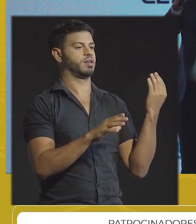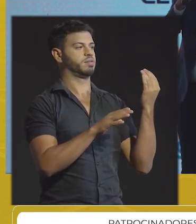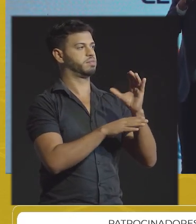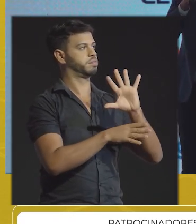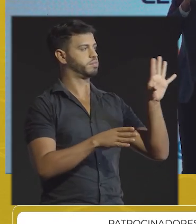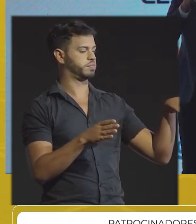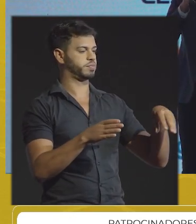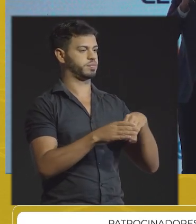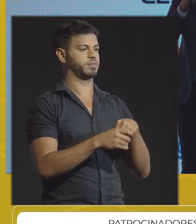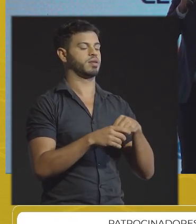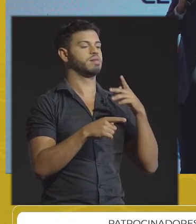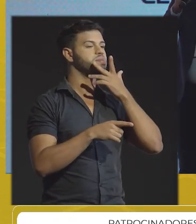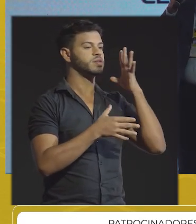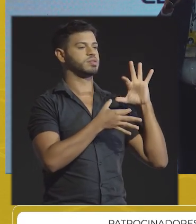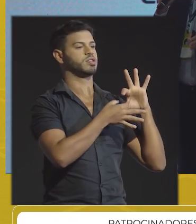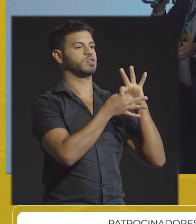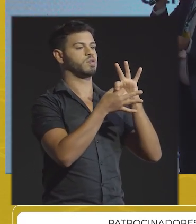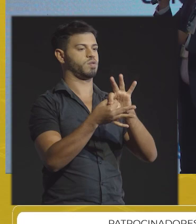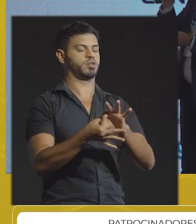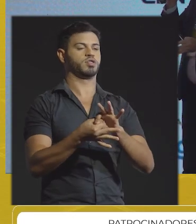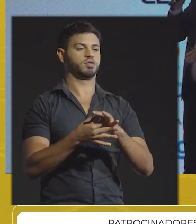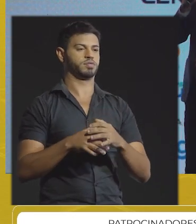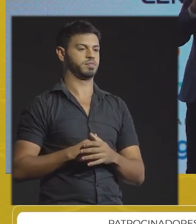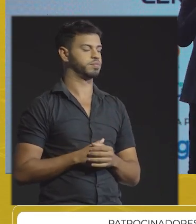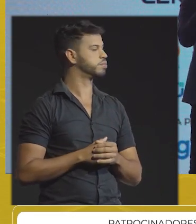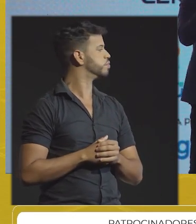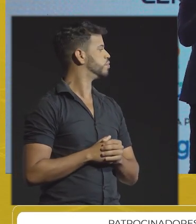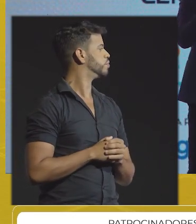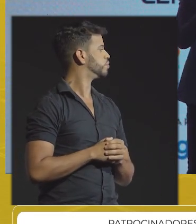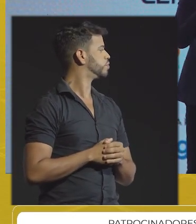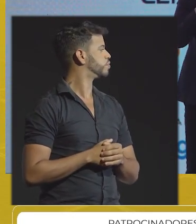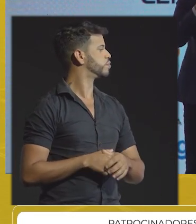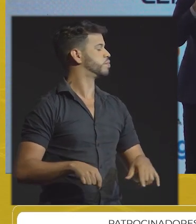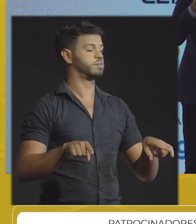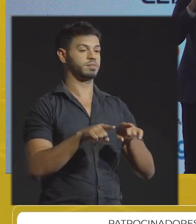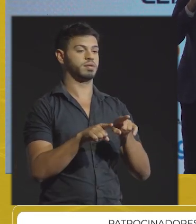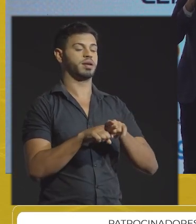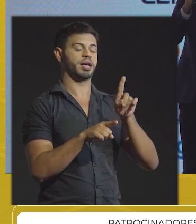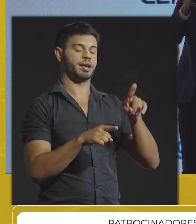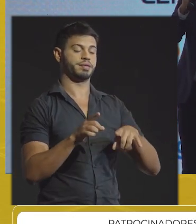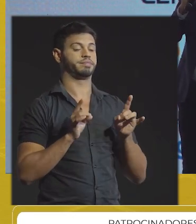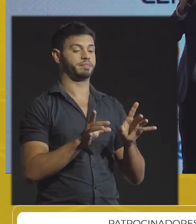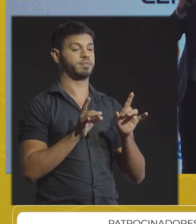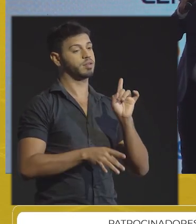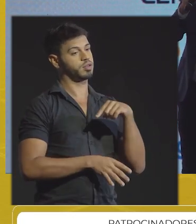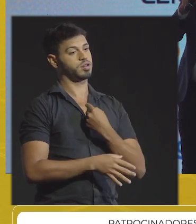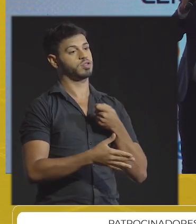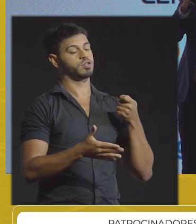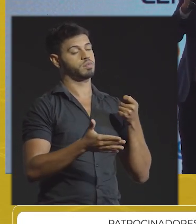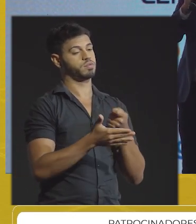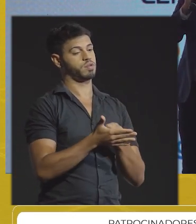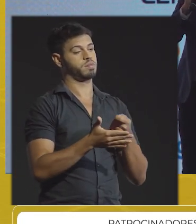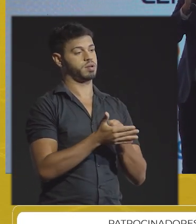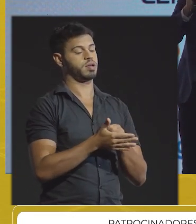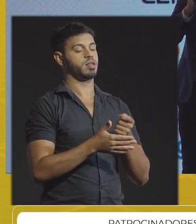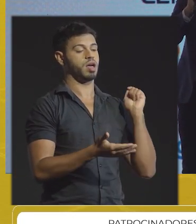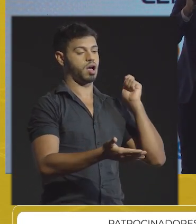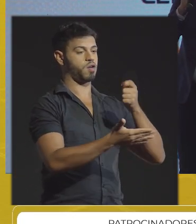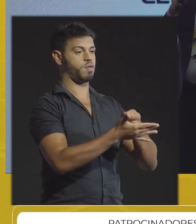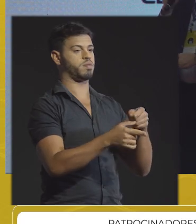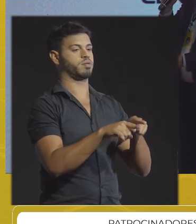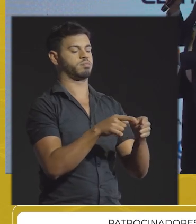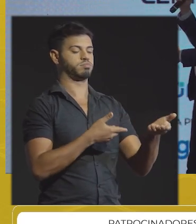desse contexto de mercado regulado ou mercado cativo onde nós somos obrigados a comprar a energia da nossa